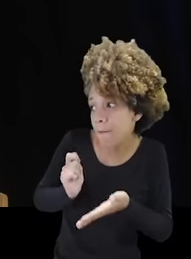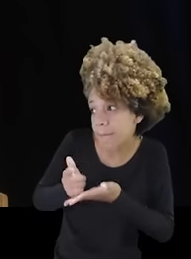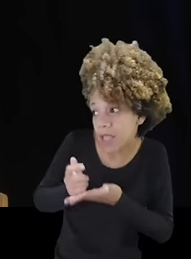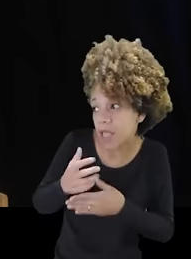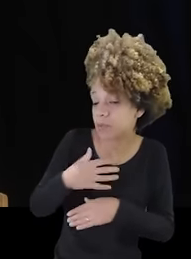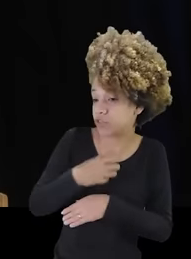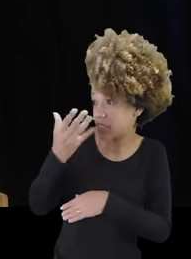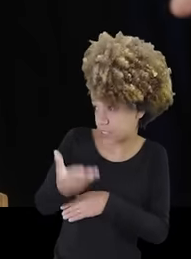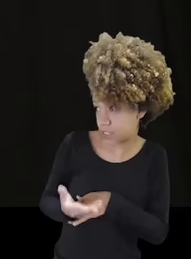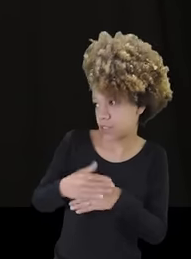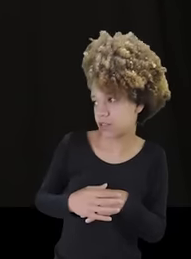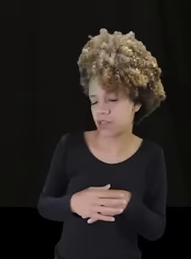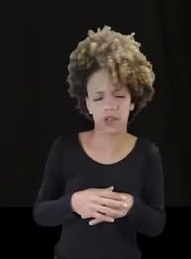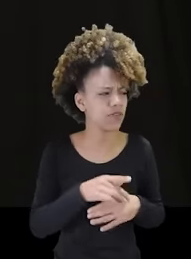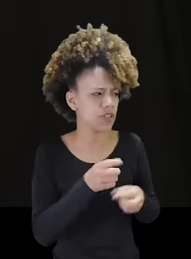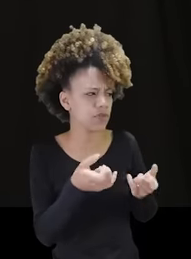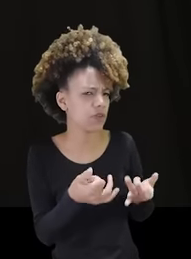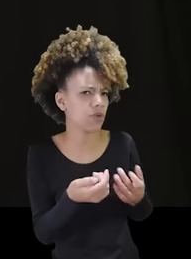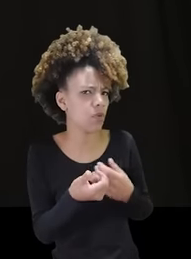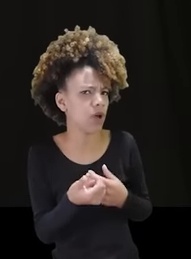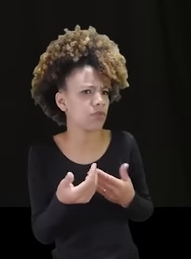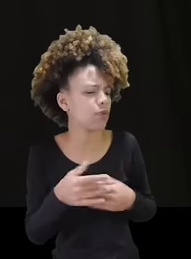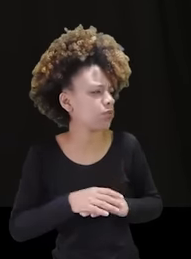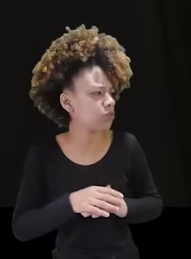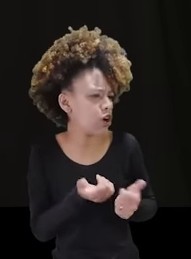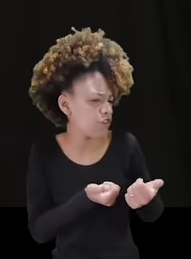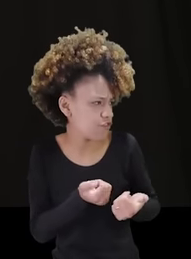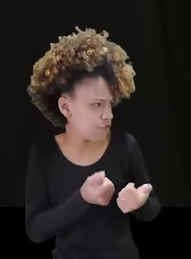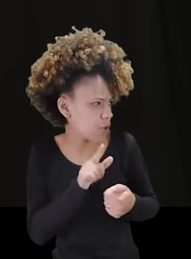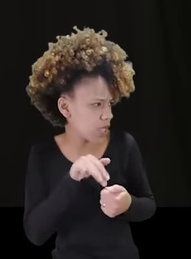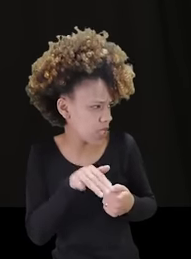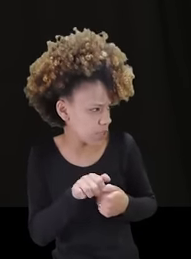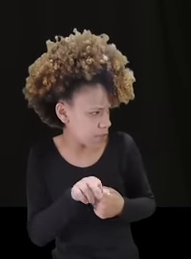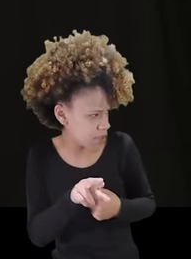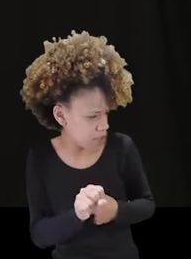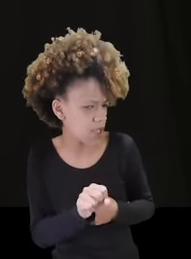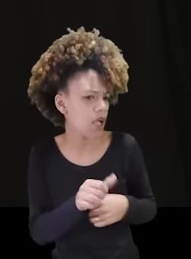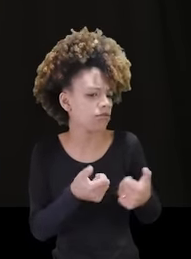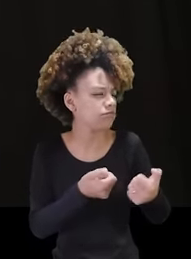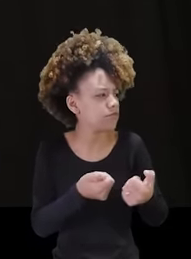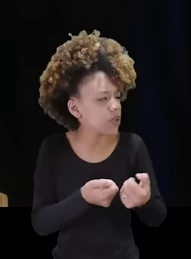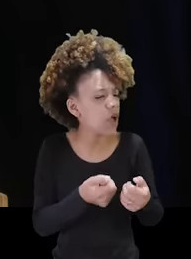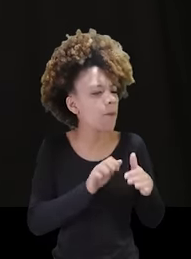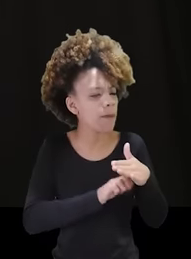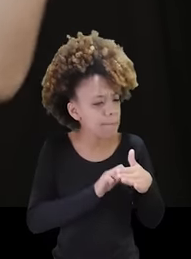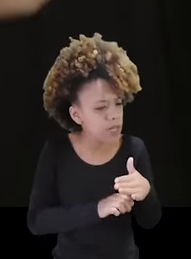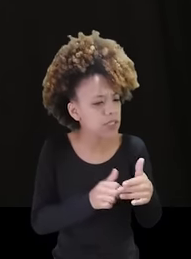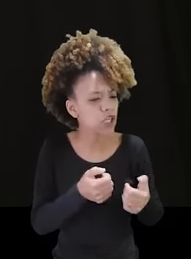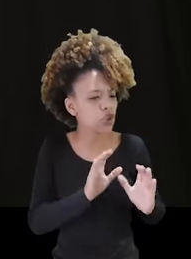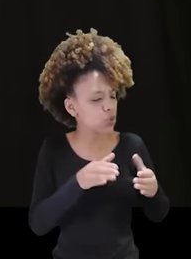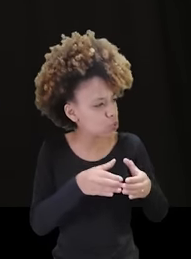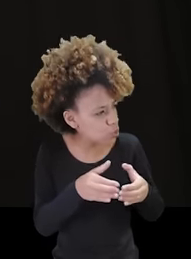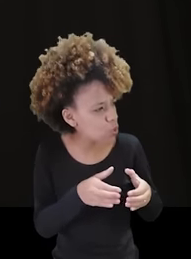paguei para você ser desse jeito então eu não vou Você tá me falando é quase como que fazem hoje com videogame né que os caras pegam os caras que joga videogame Foi numa empresa ele